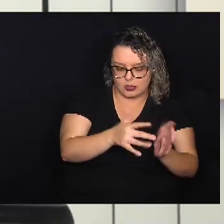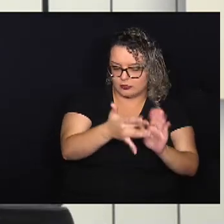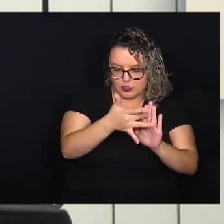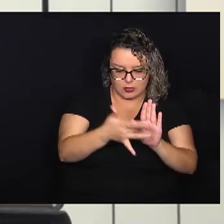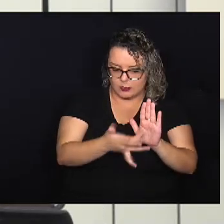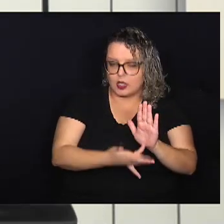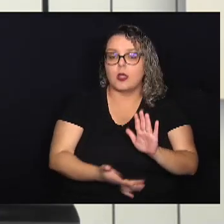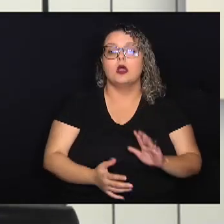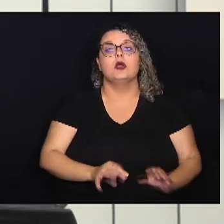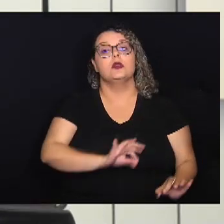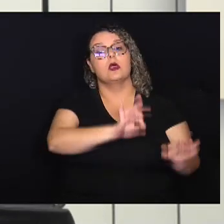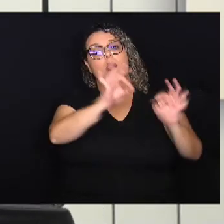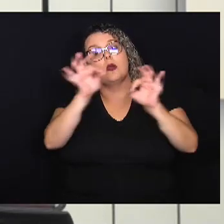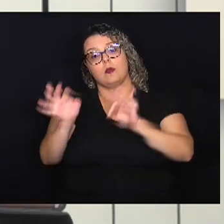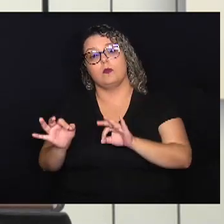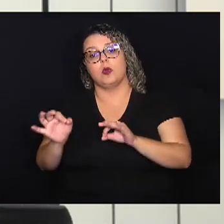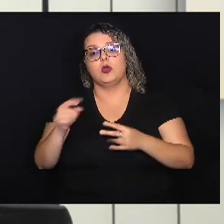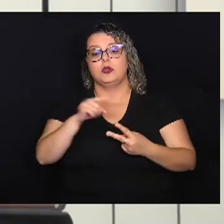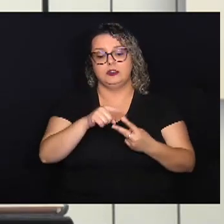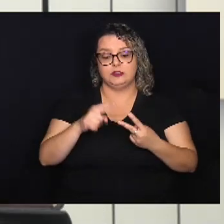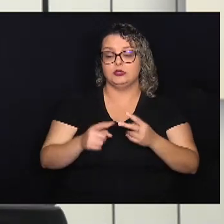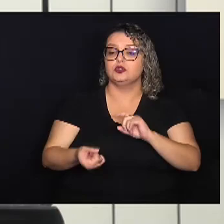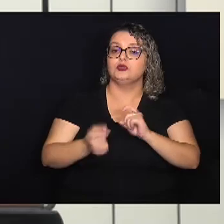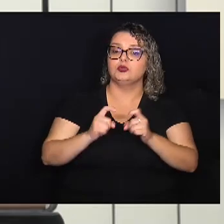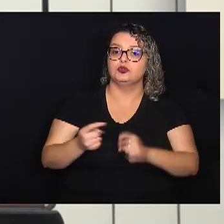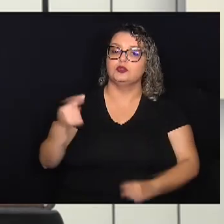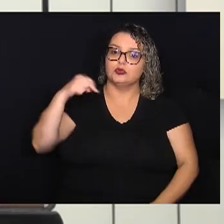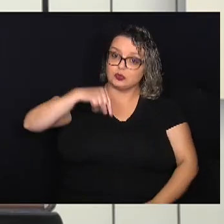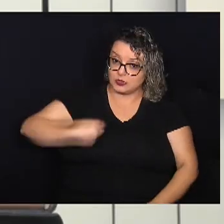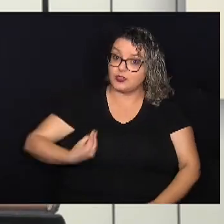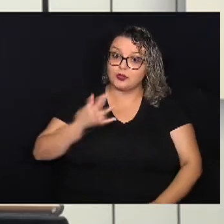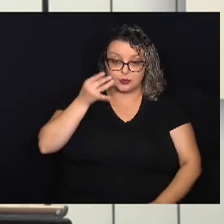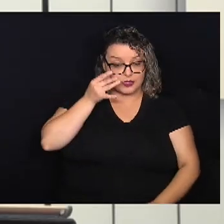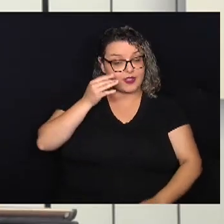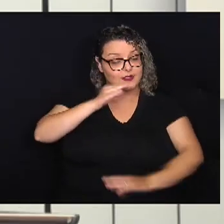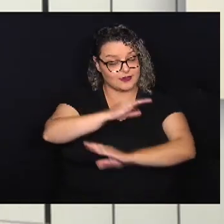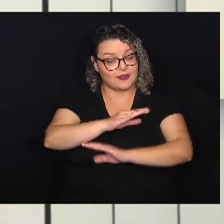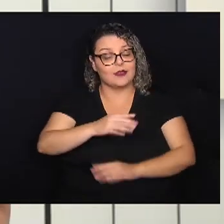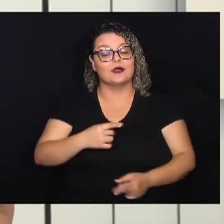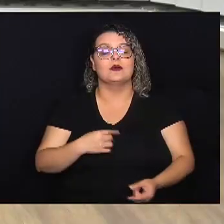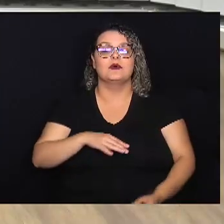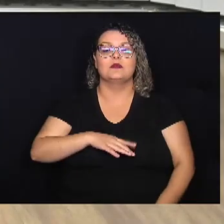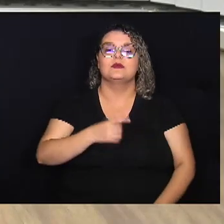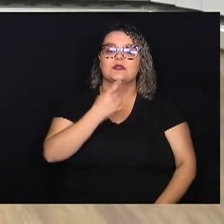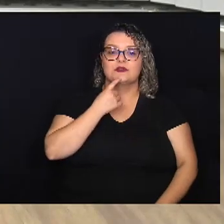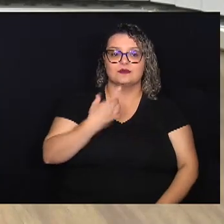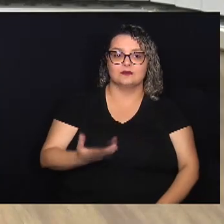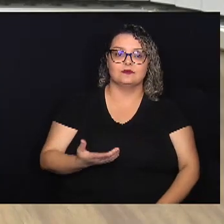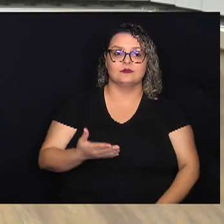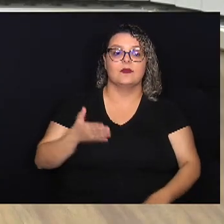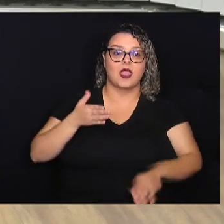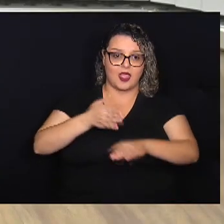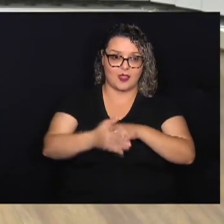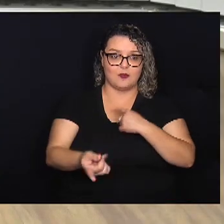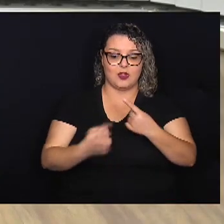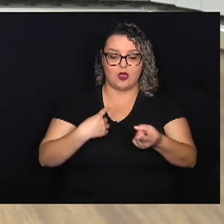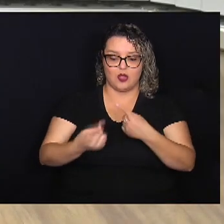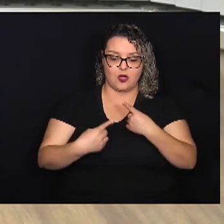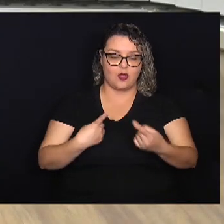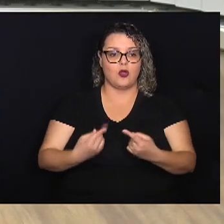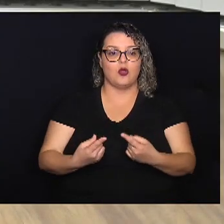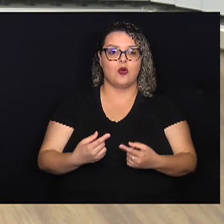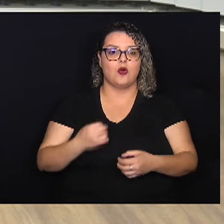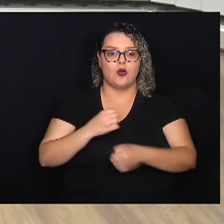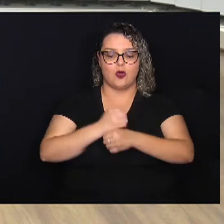essas duas reuniões vindo pessoalmente aqui na Câmara Municipal de Campinas. A entrada é pela Avenida